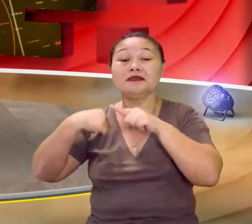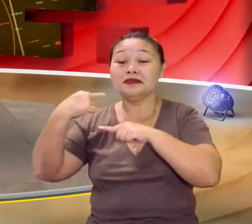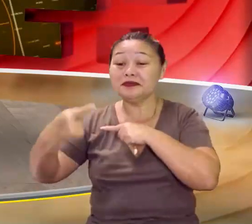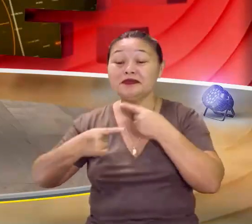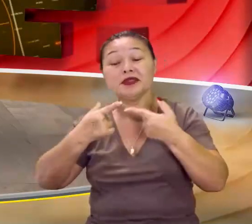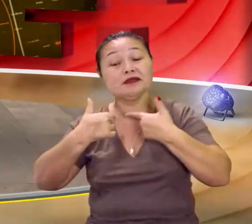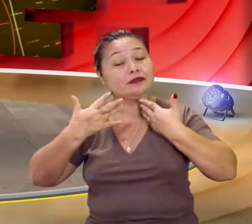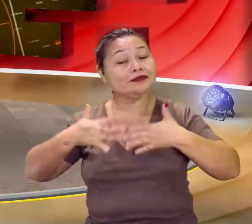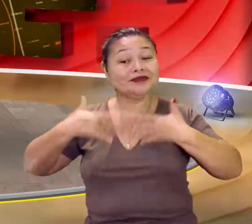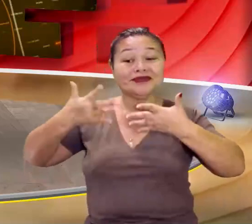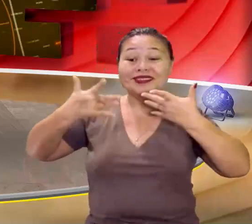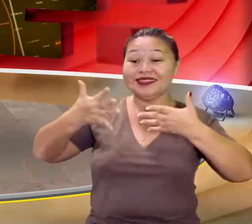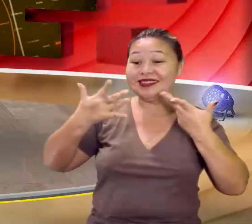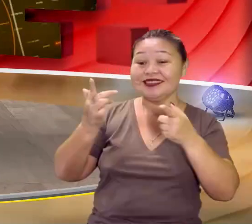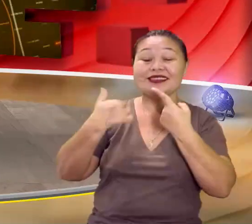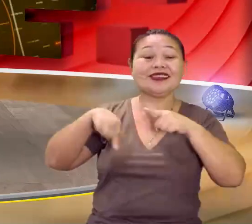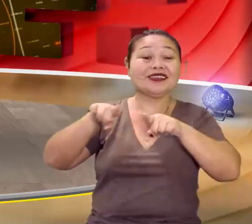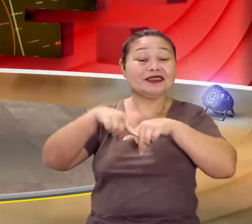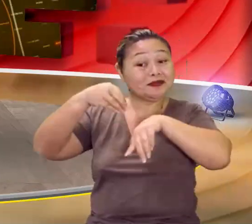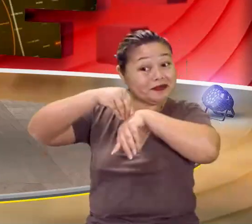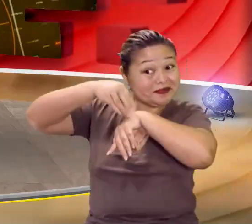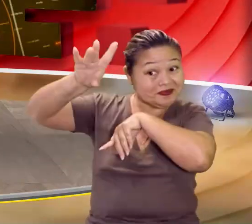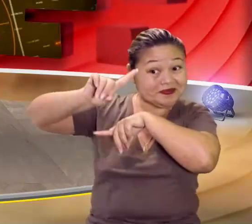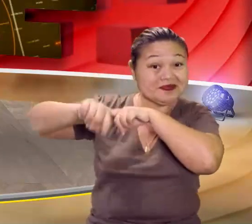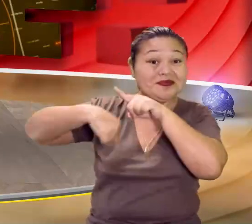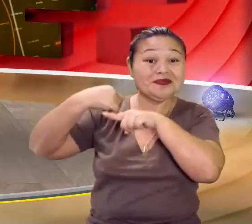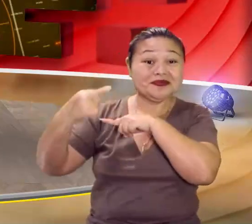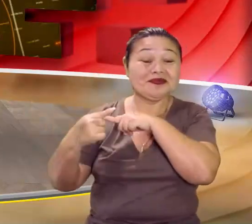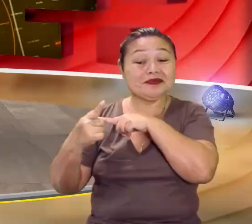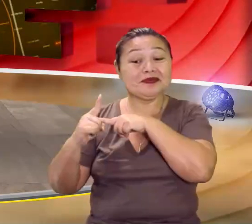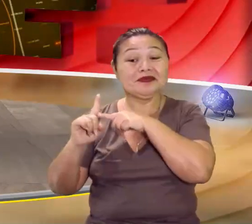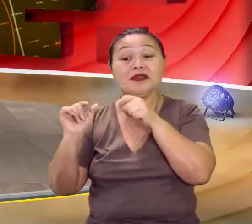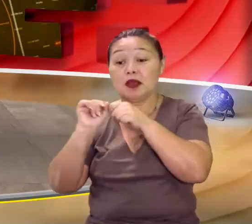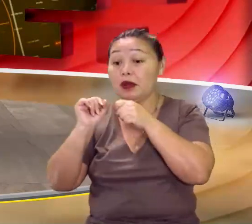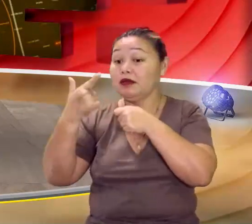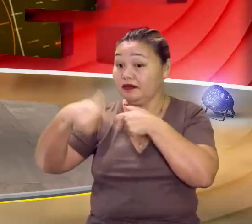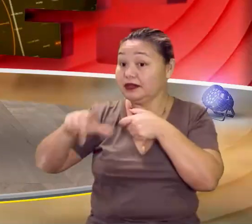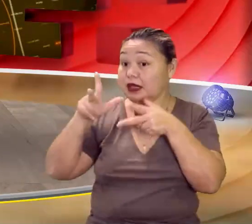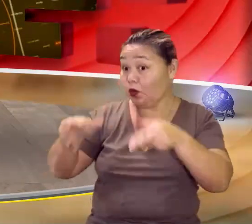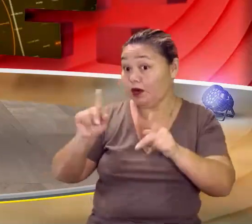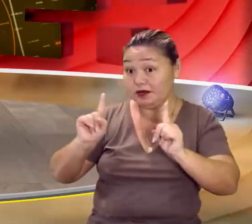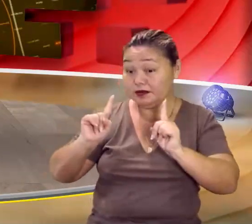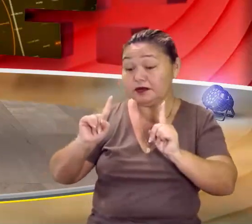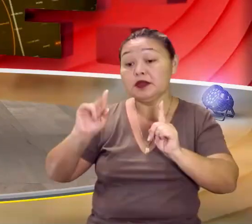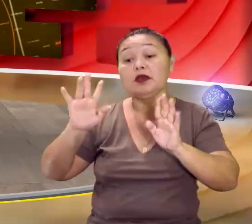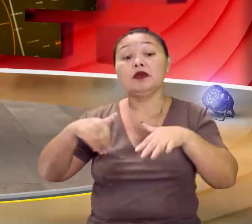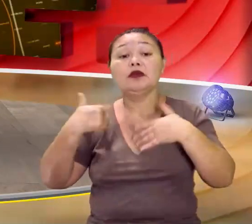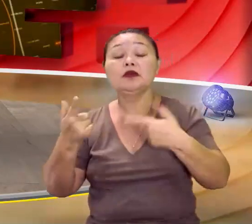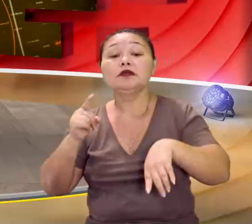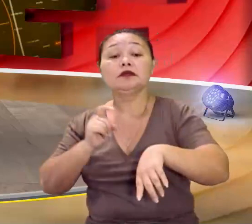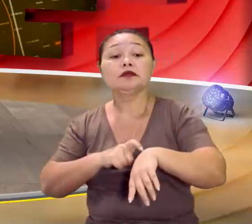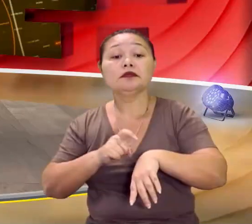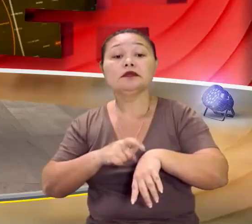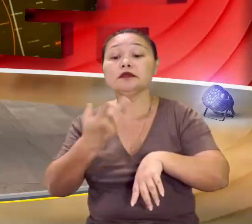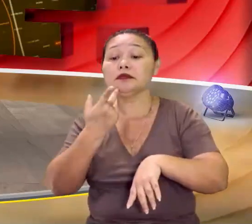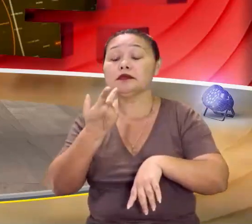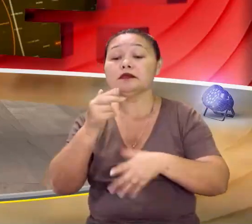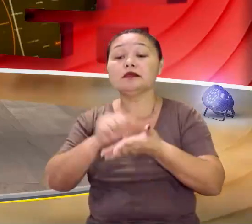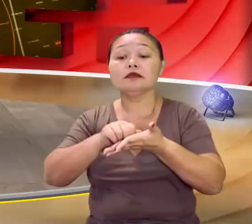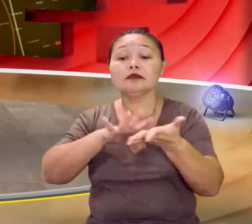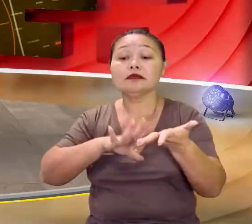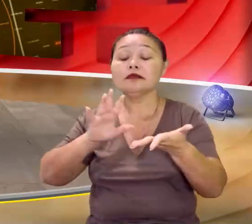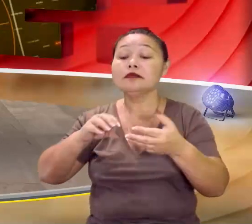aquela descontraída, rir um pouco e já fica a dica para você não cair nessa aí, tá bom? Gente, já que sobrou um tempinho aqui, vamos falar da